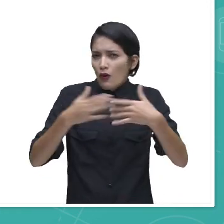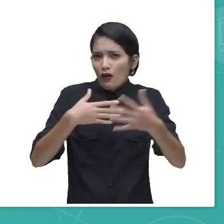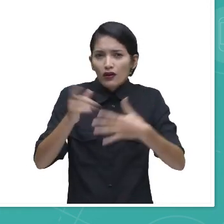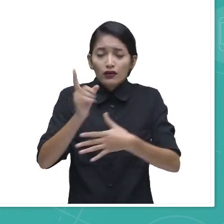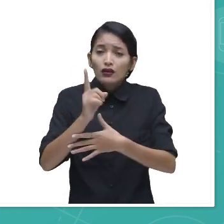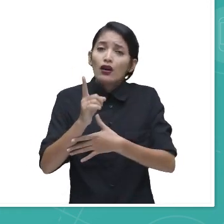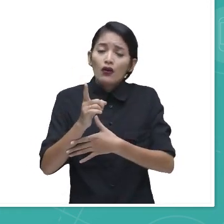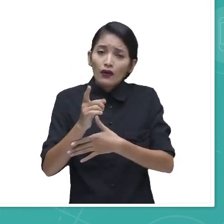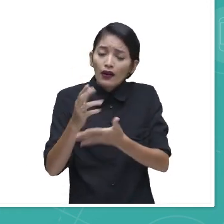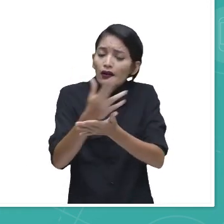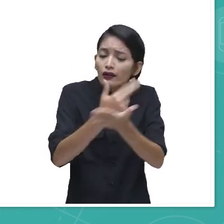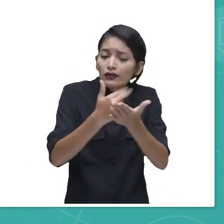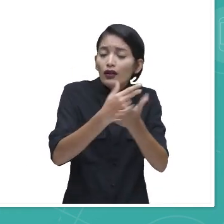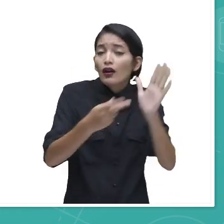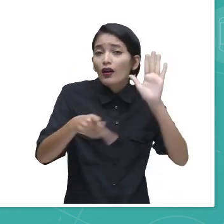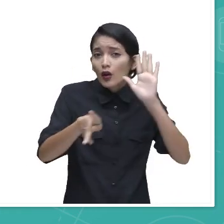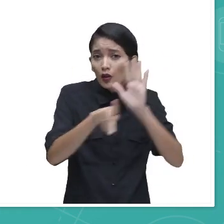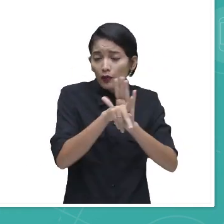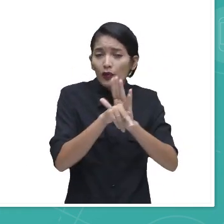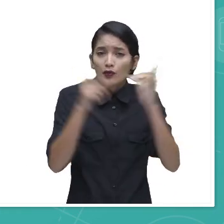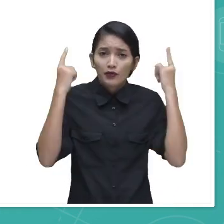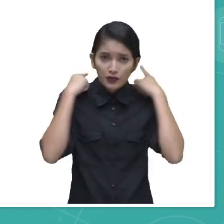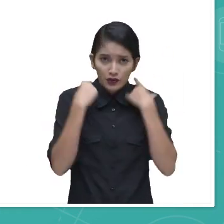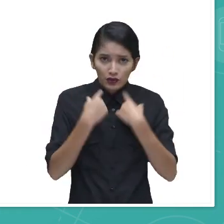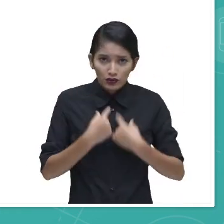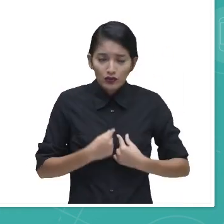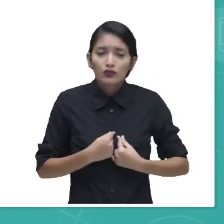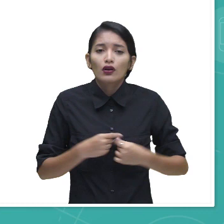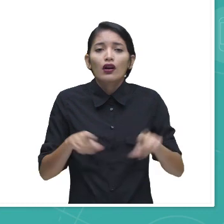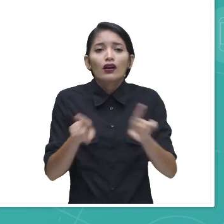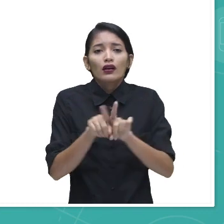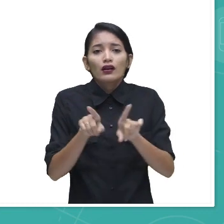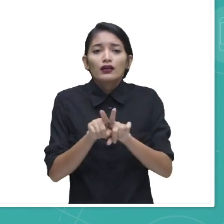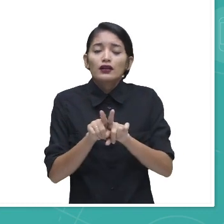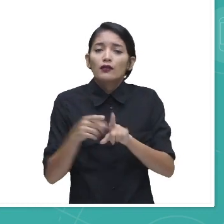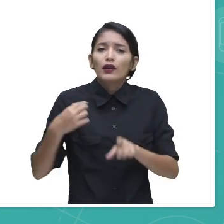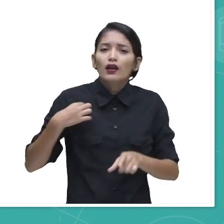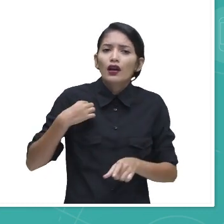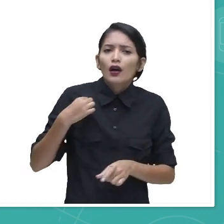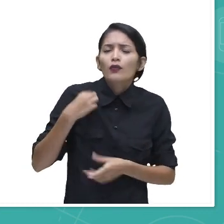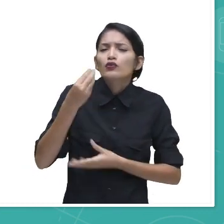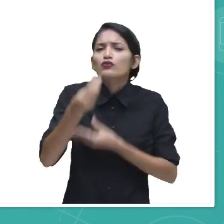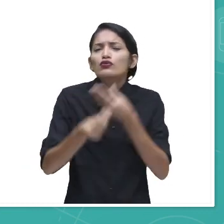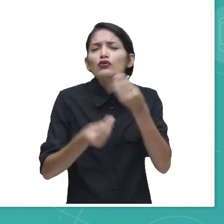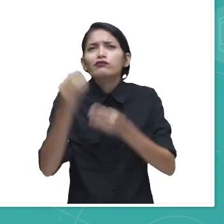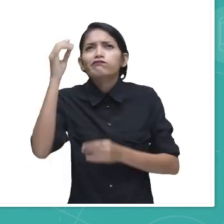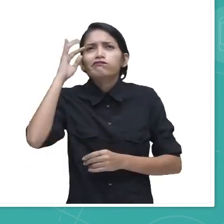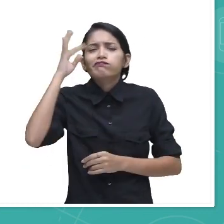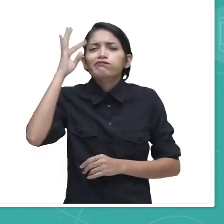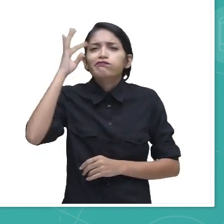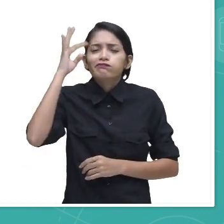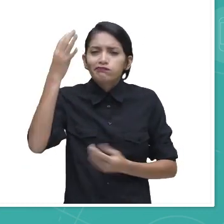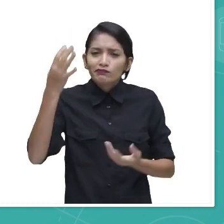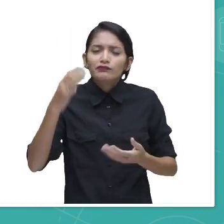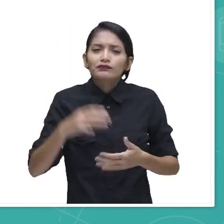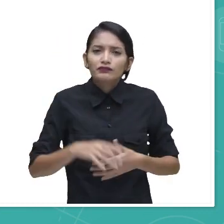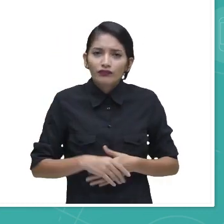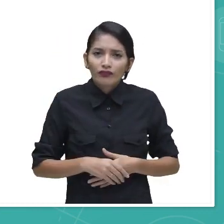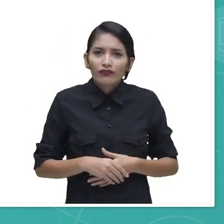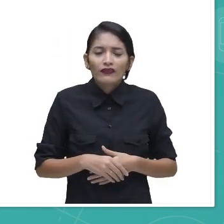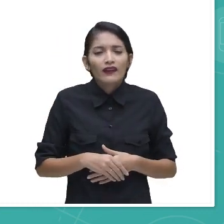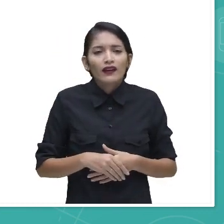No desenho dos escoteiros. Camisa de babadinhos, então você começa a imaginar como é essa camisa, né? Ela